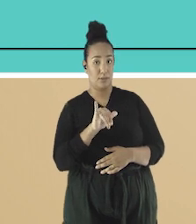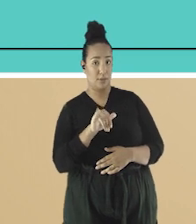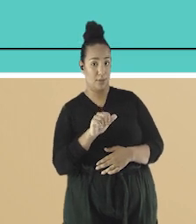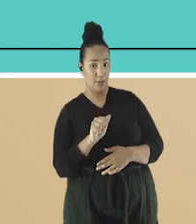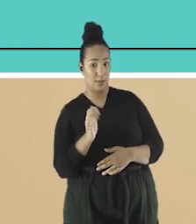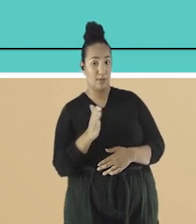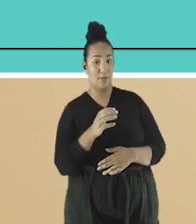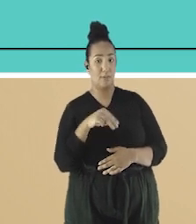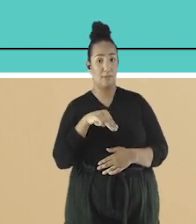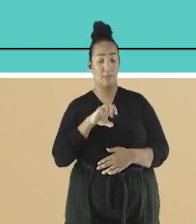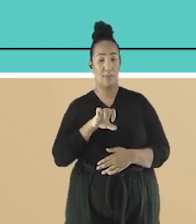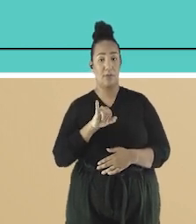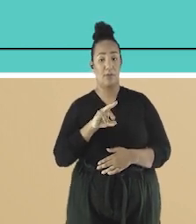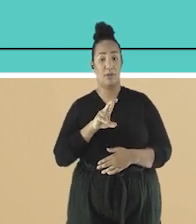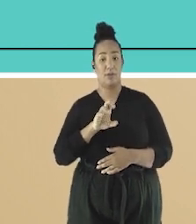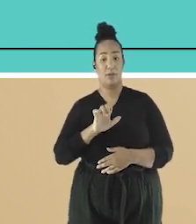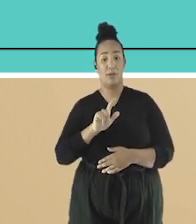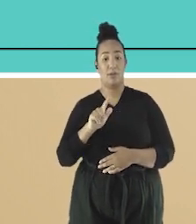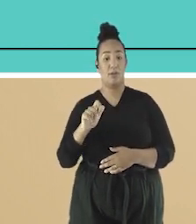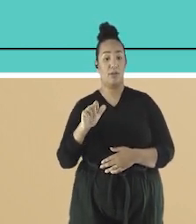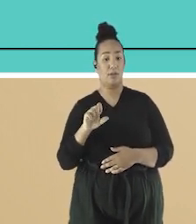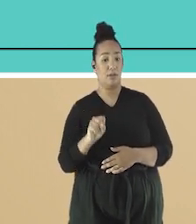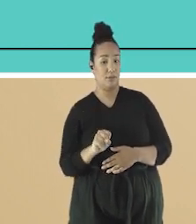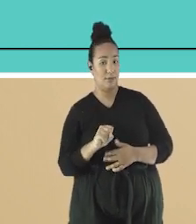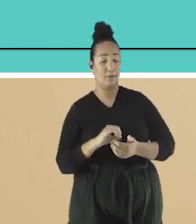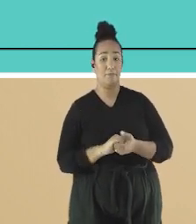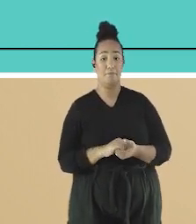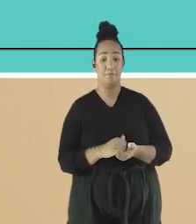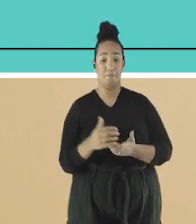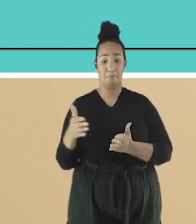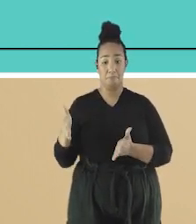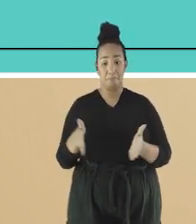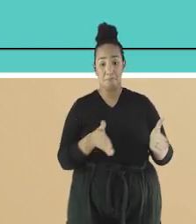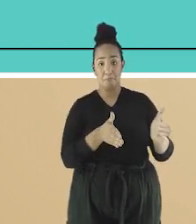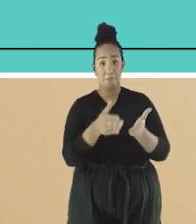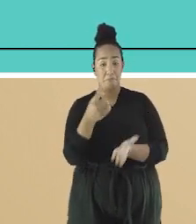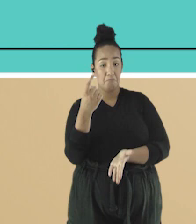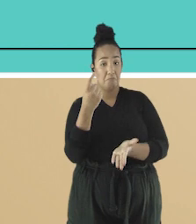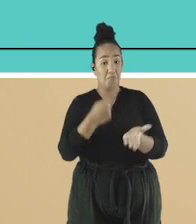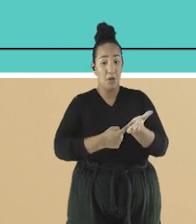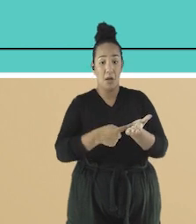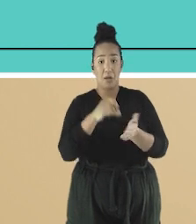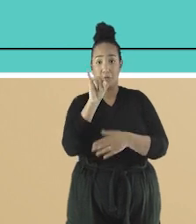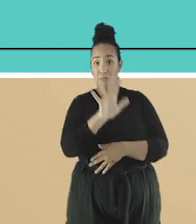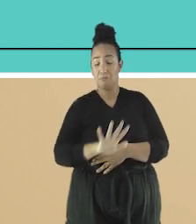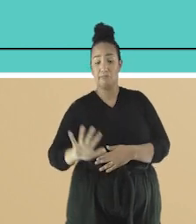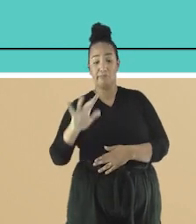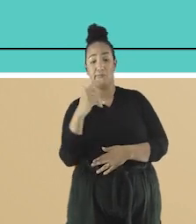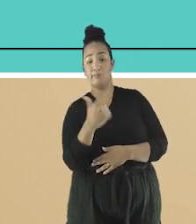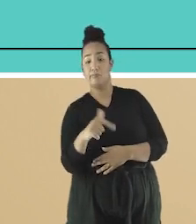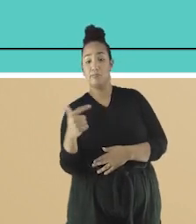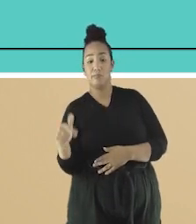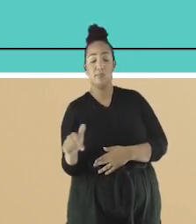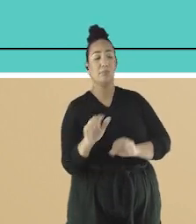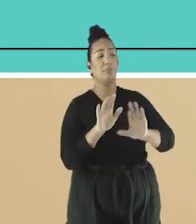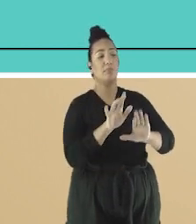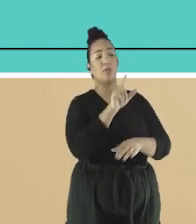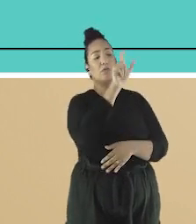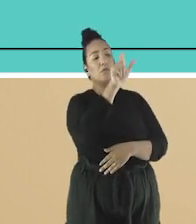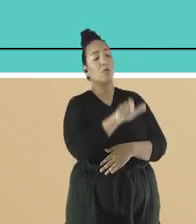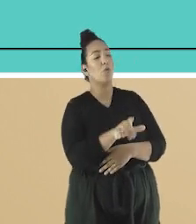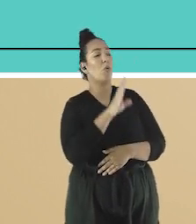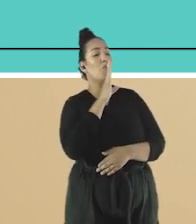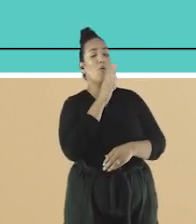poeta Cecília Meirelles. Meu caminho é sem marcos nem paisagens. E como conheces? Me